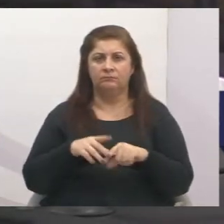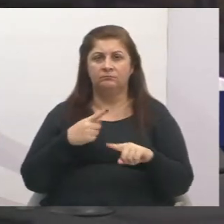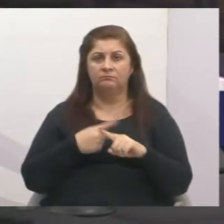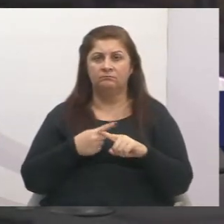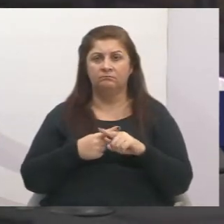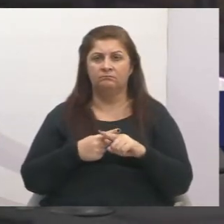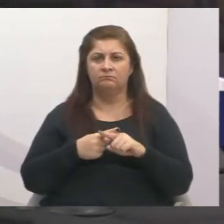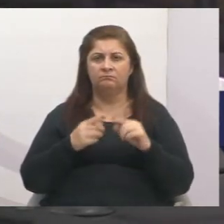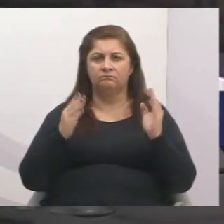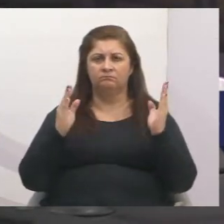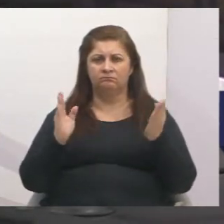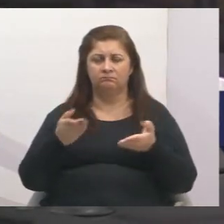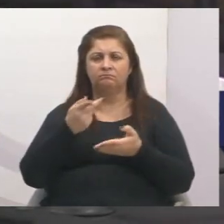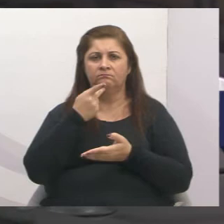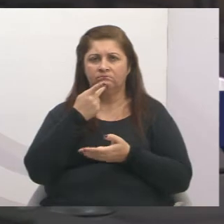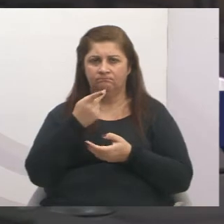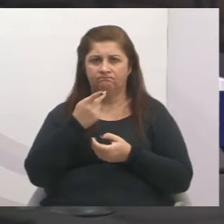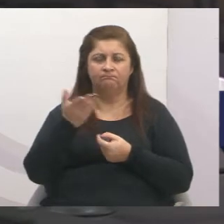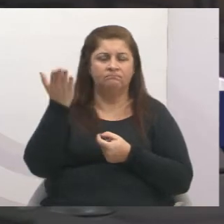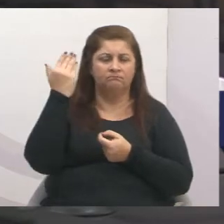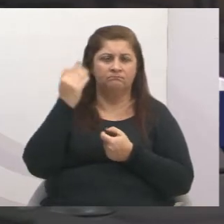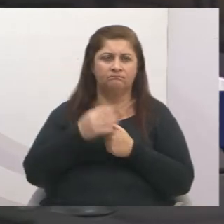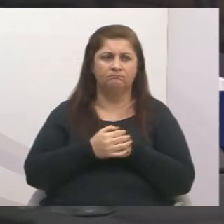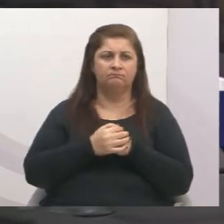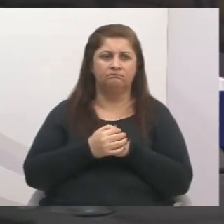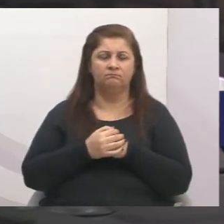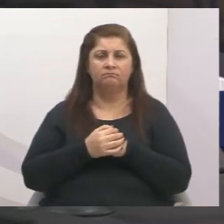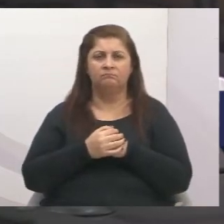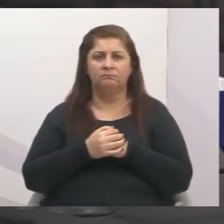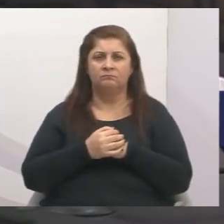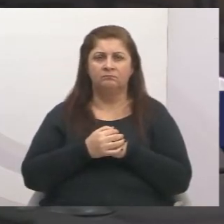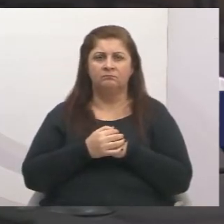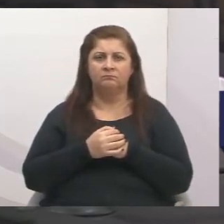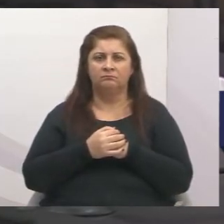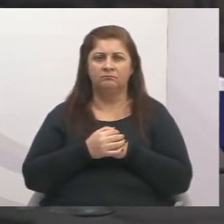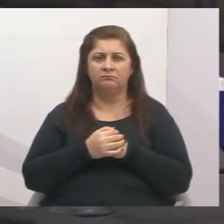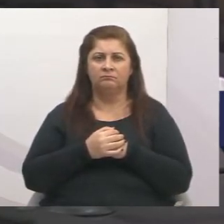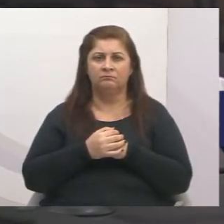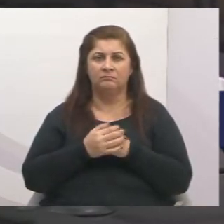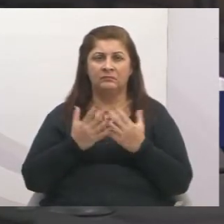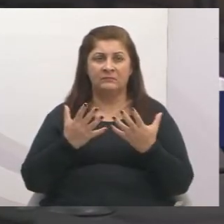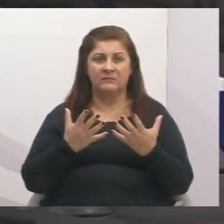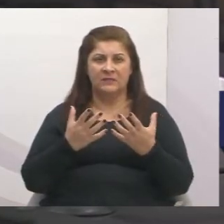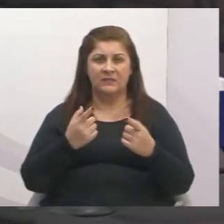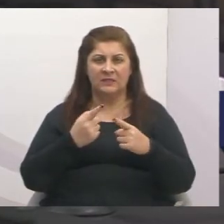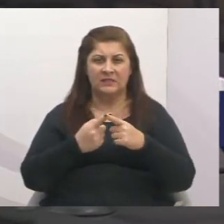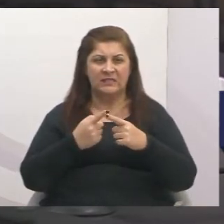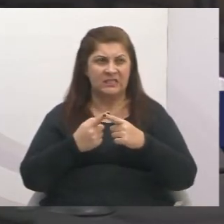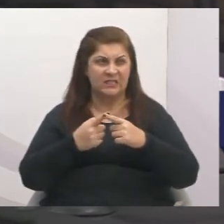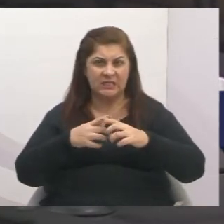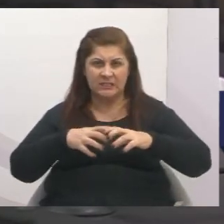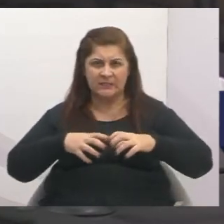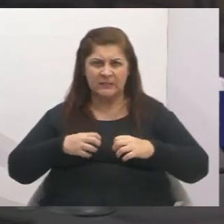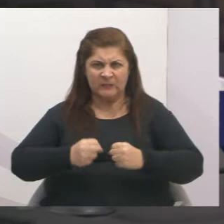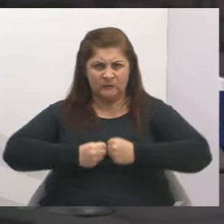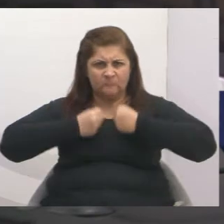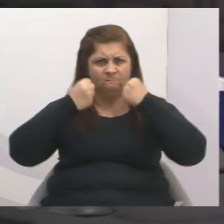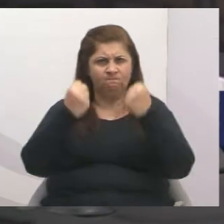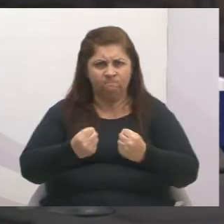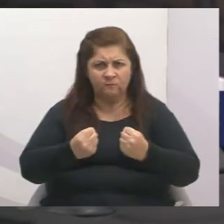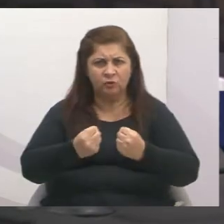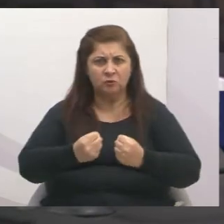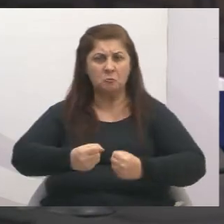já disse na outra manifestação, são leões para defender os interesses dos